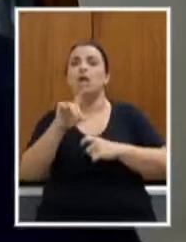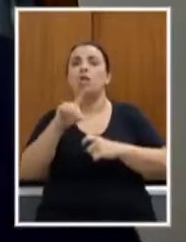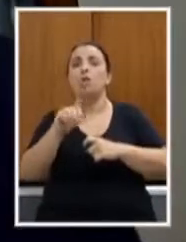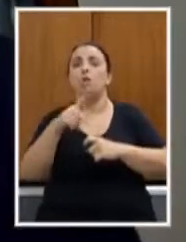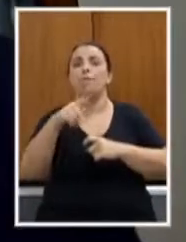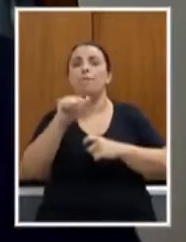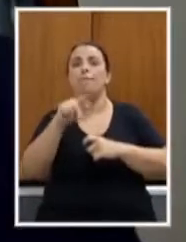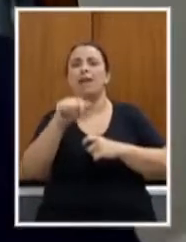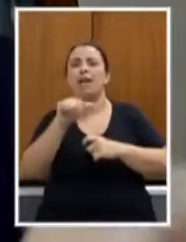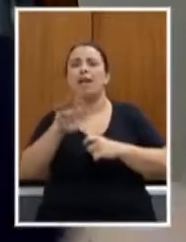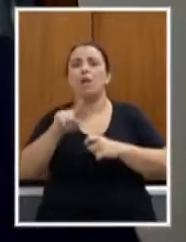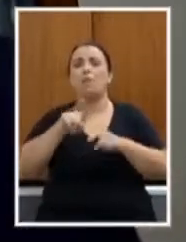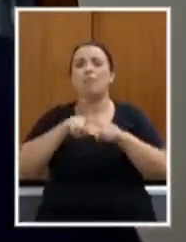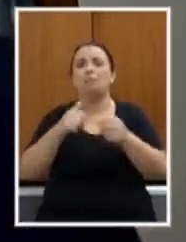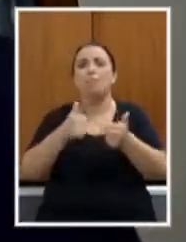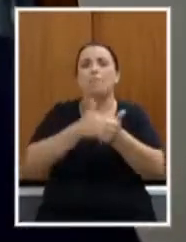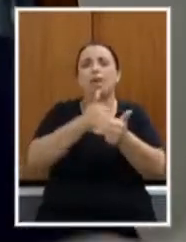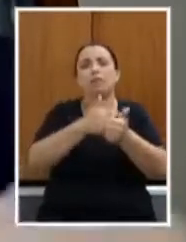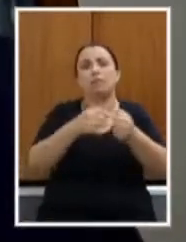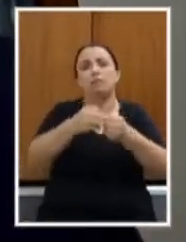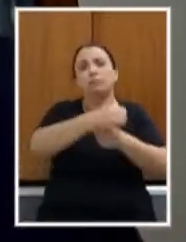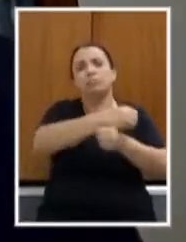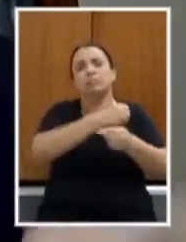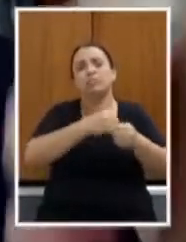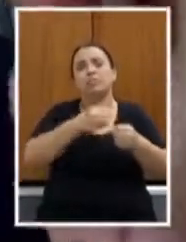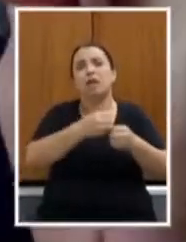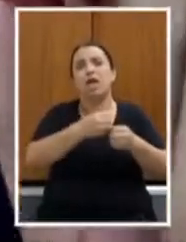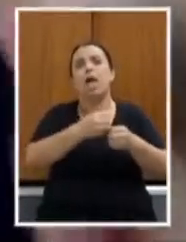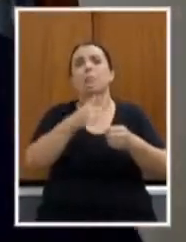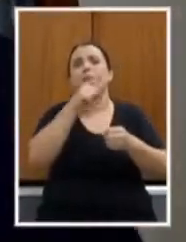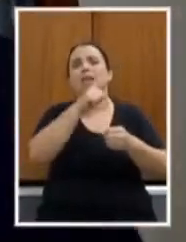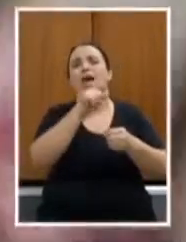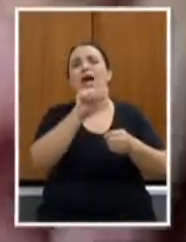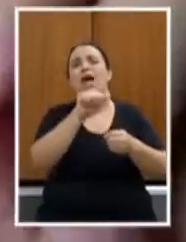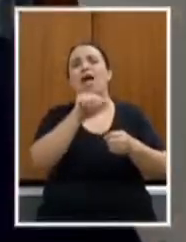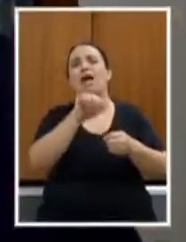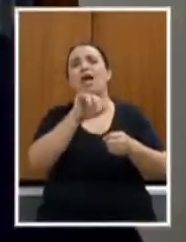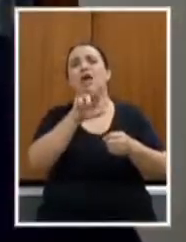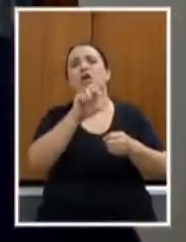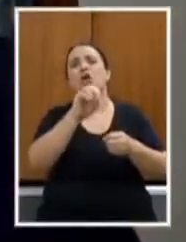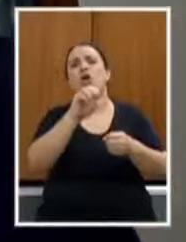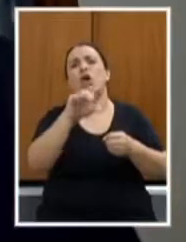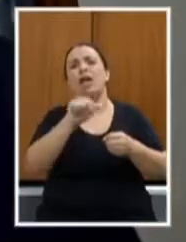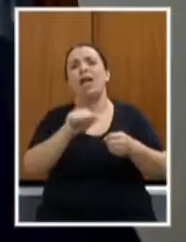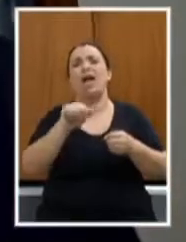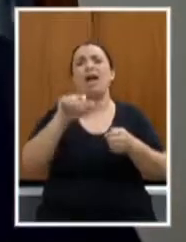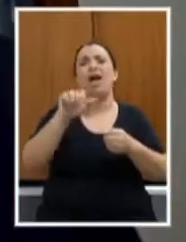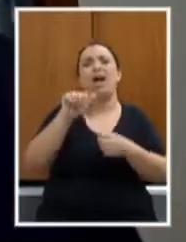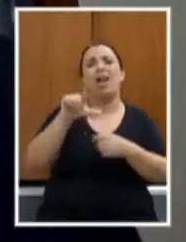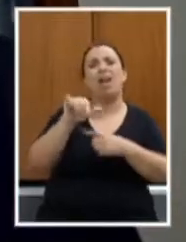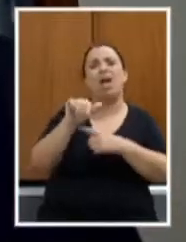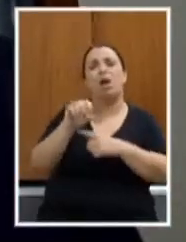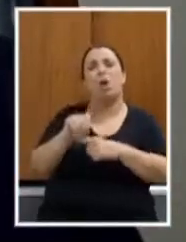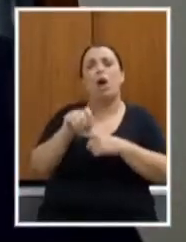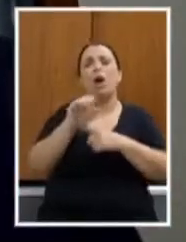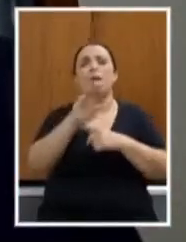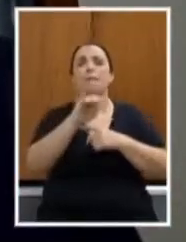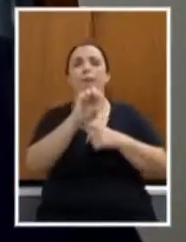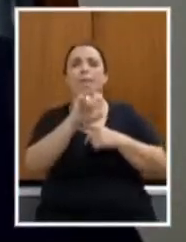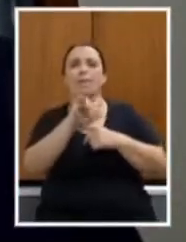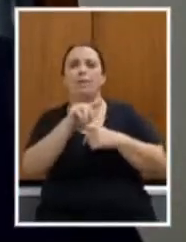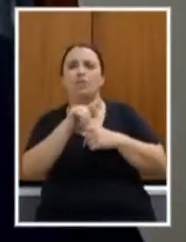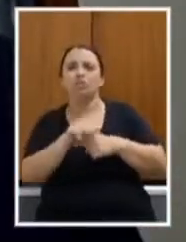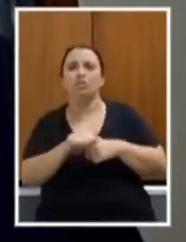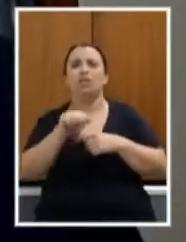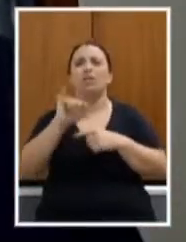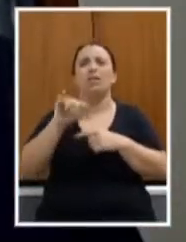mais especificamente nos municípios da nossa região, lá em Airuoca, Alagoa, Baipendi, Itamonte e Pouso